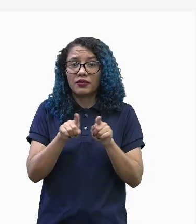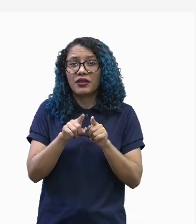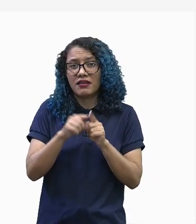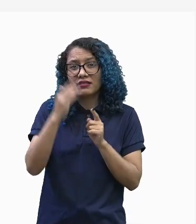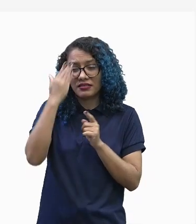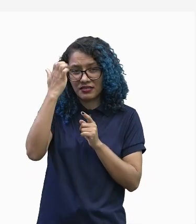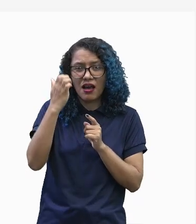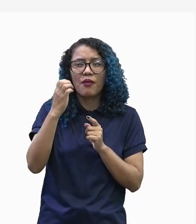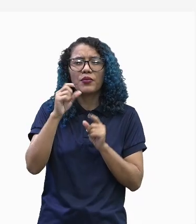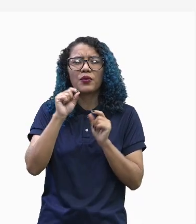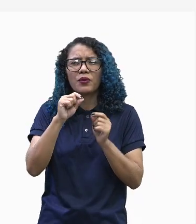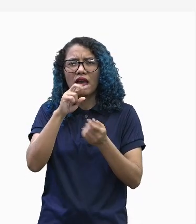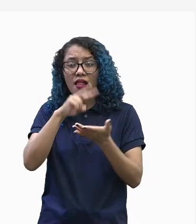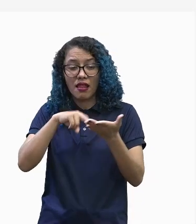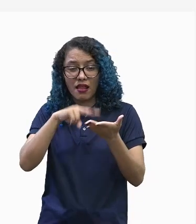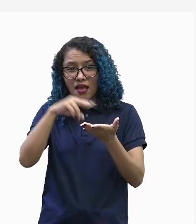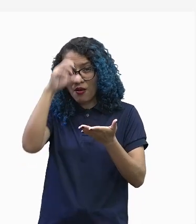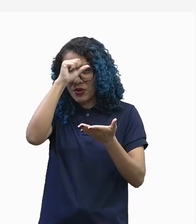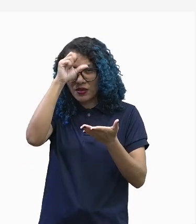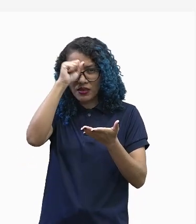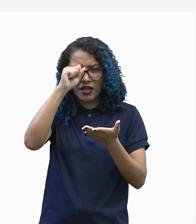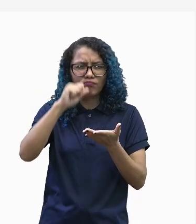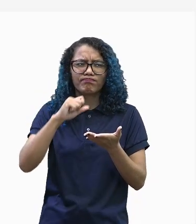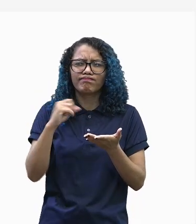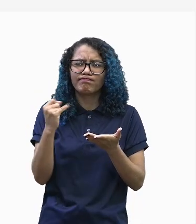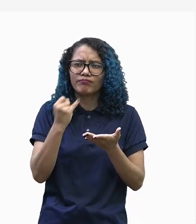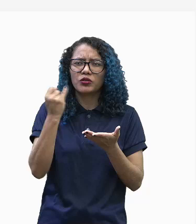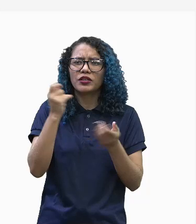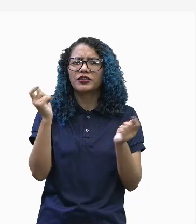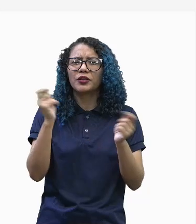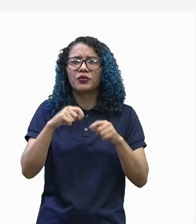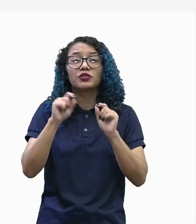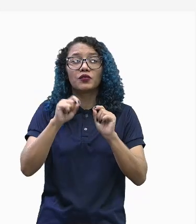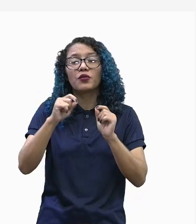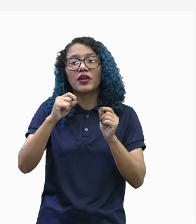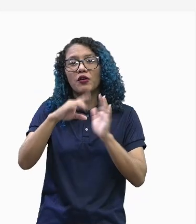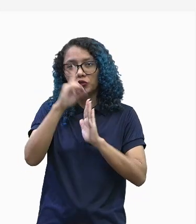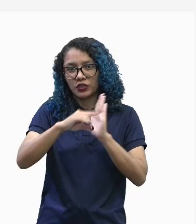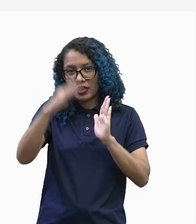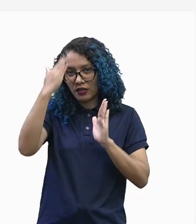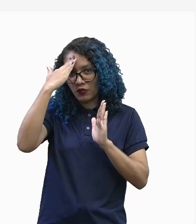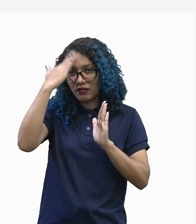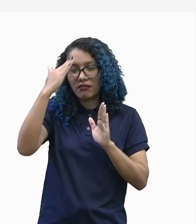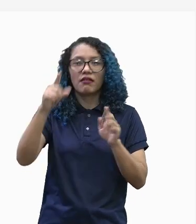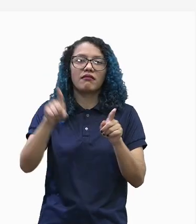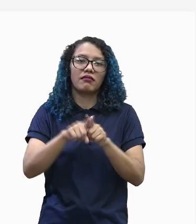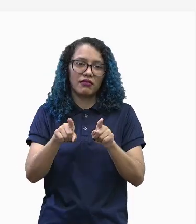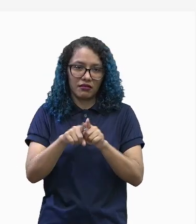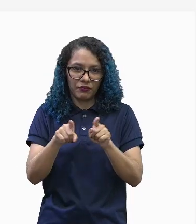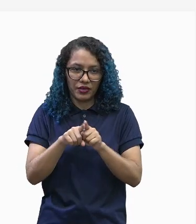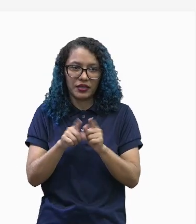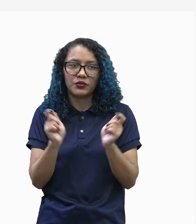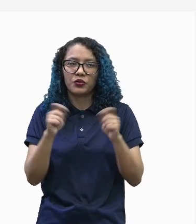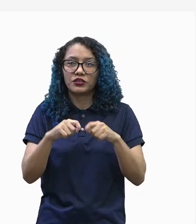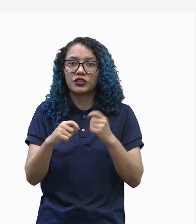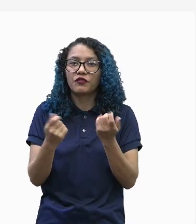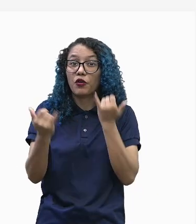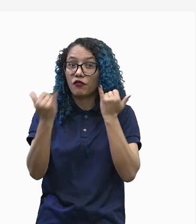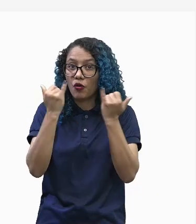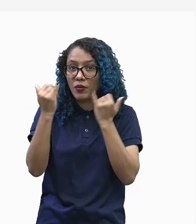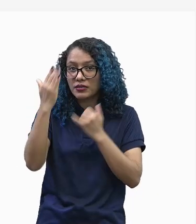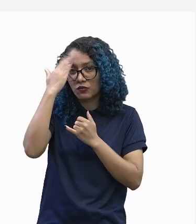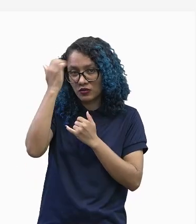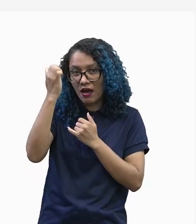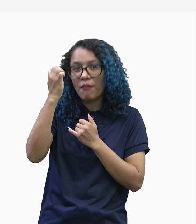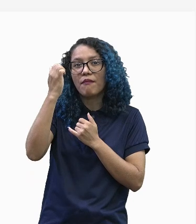que aprender a ler possibilita entender direitos, acessar